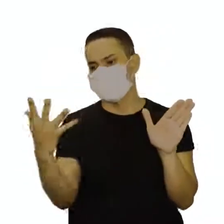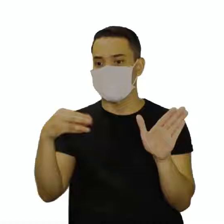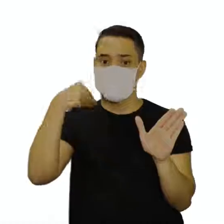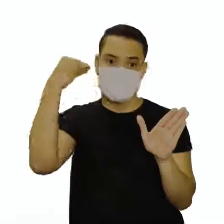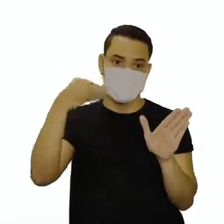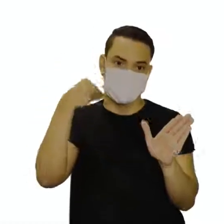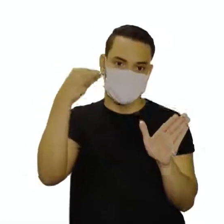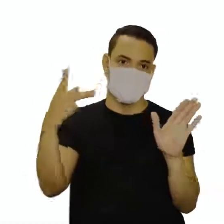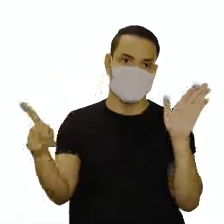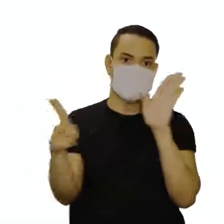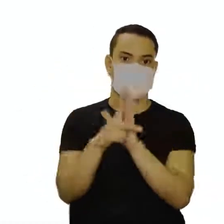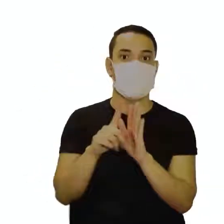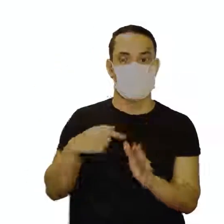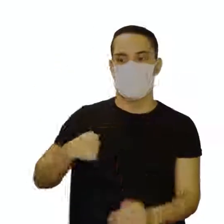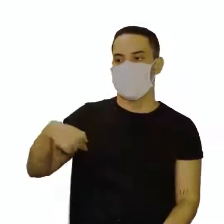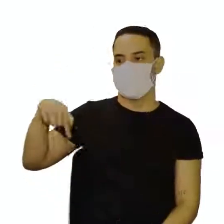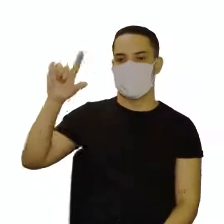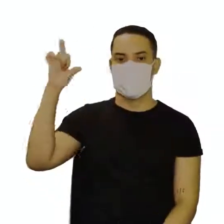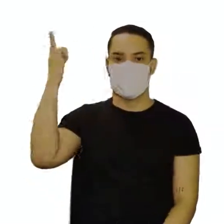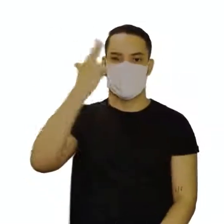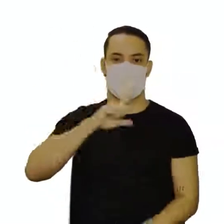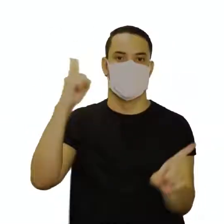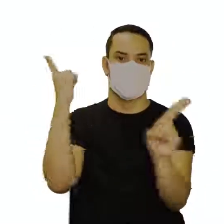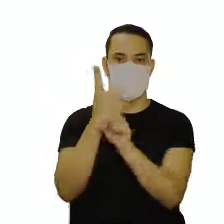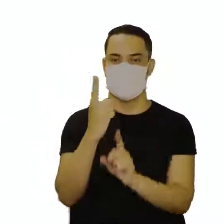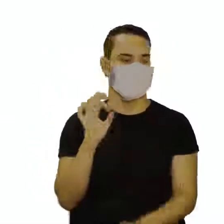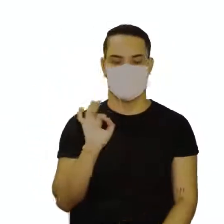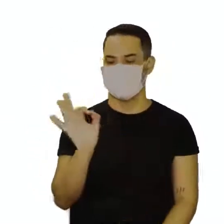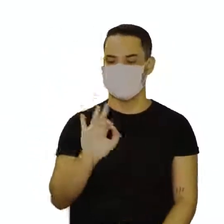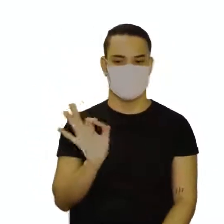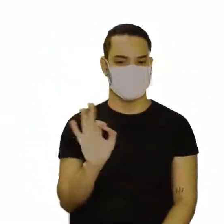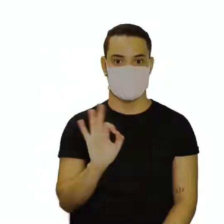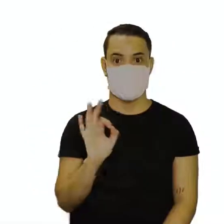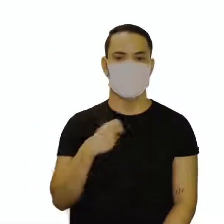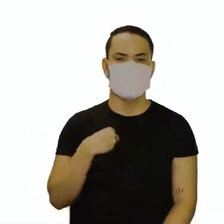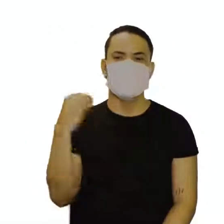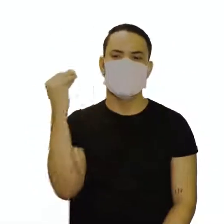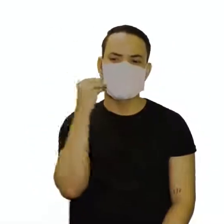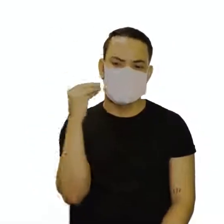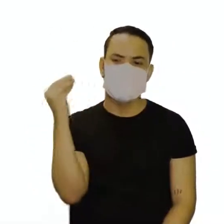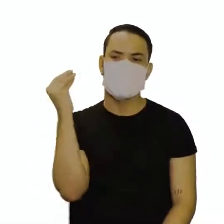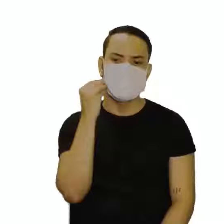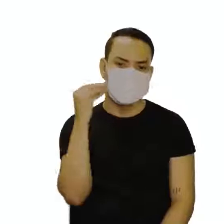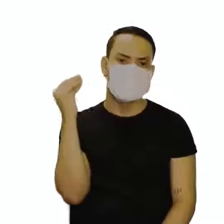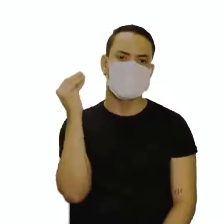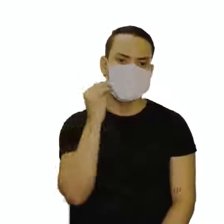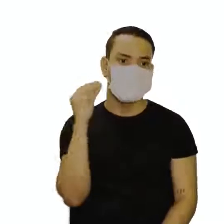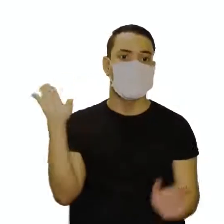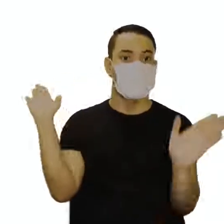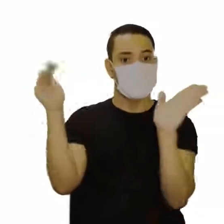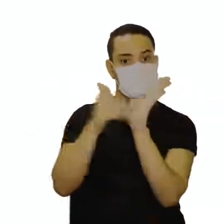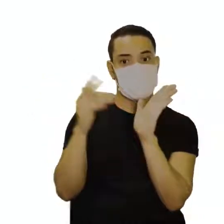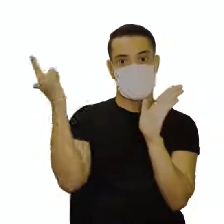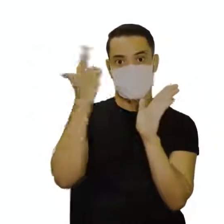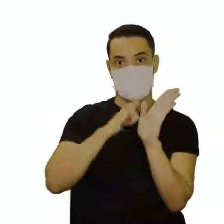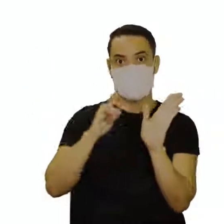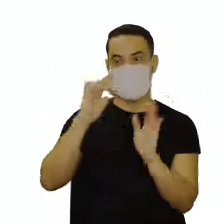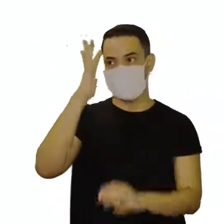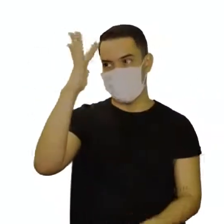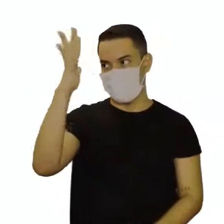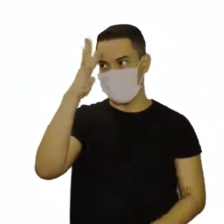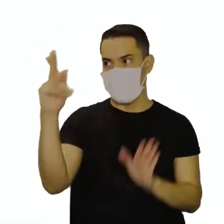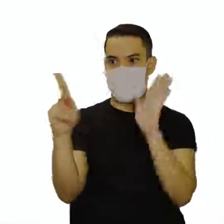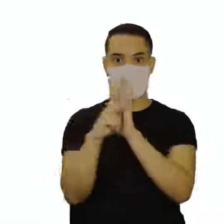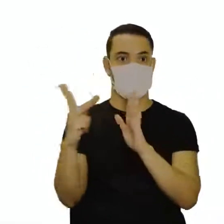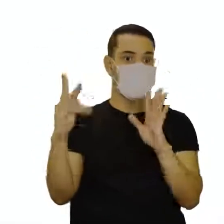lógico, não é de entrada, assim, eu já vou conseguir achar alguma coisa. Não, ele foi tentando e constatando até montar toda a teoria